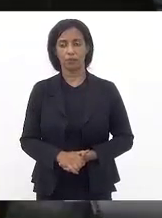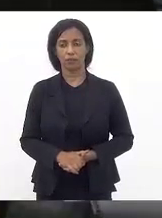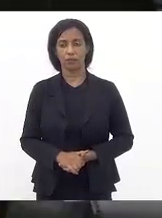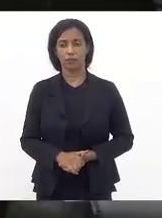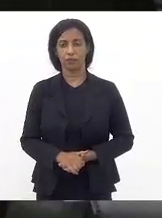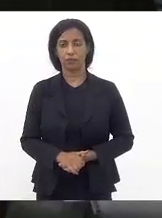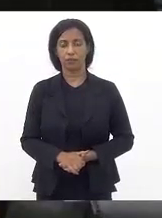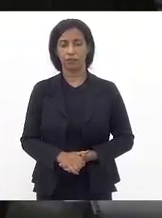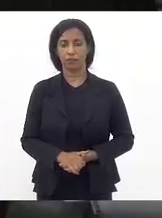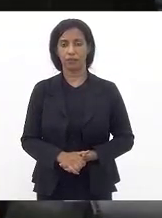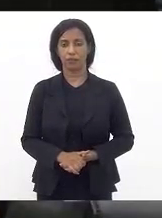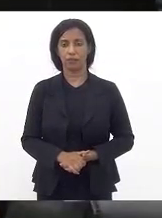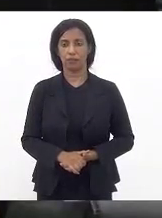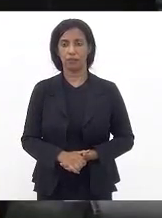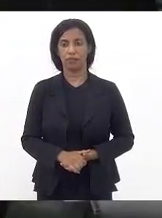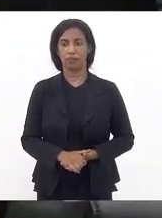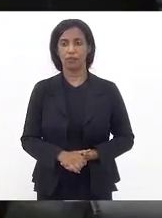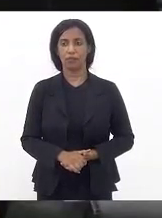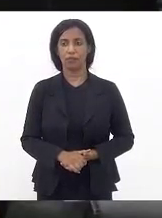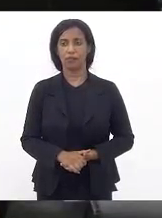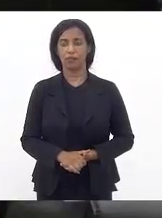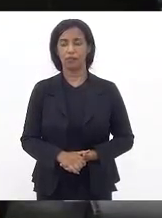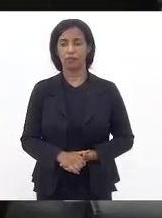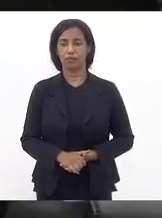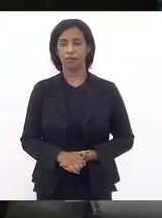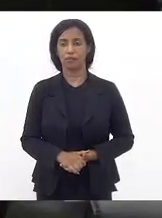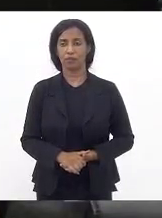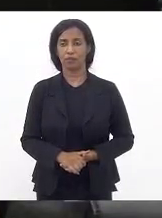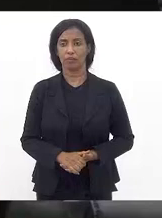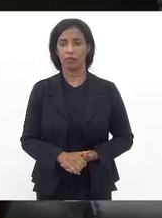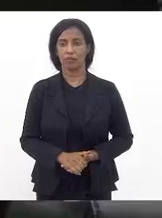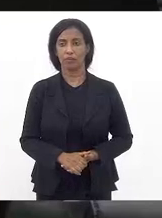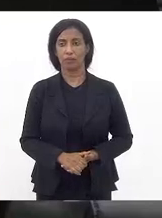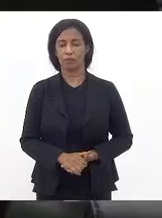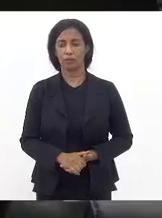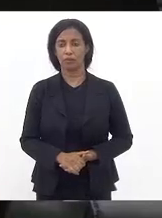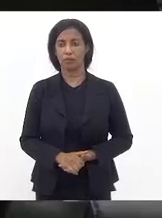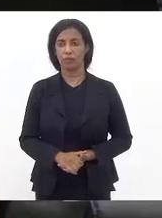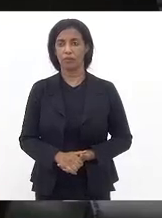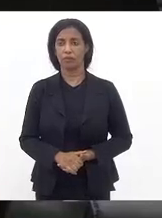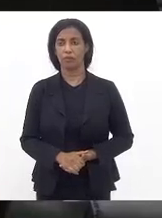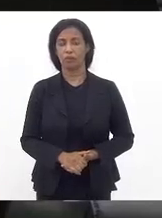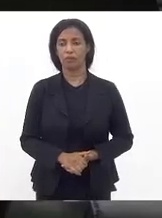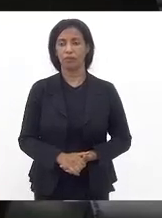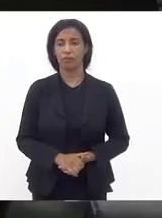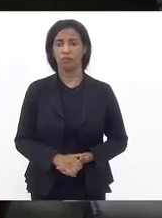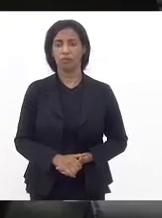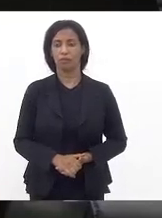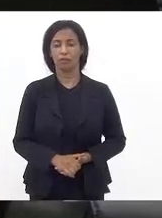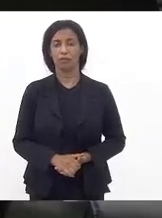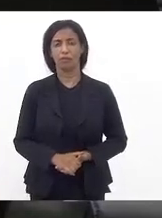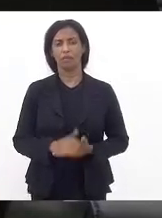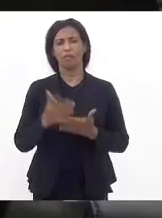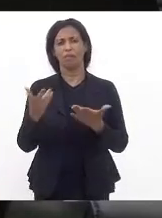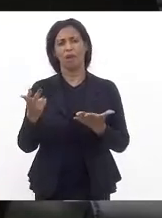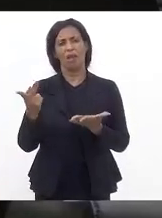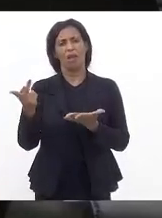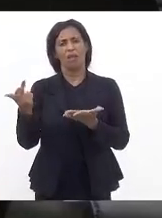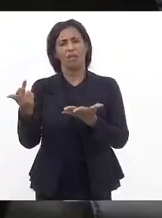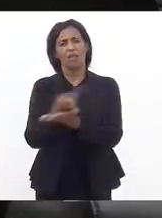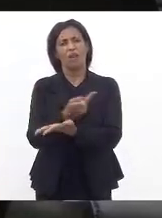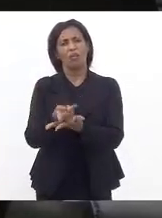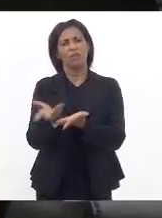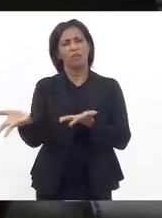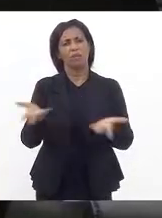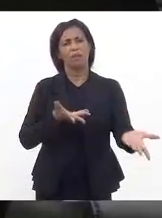É mas eu não cantei com os pareceres de Neve eu nunca infelizmente está ocorrendo uma manobra